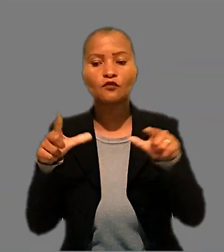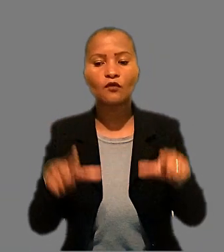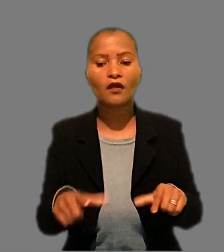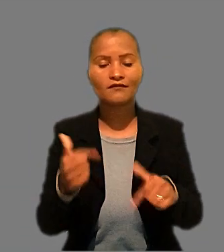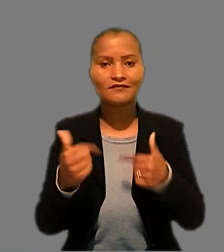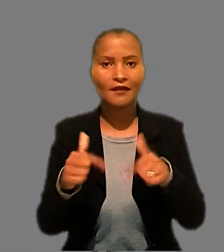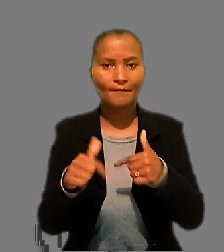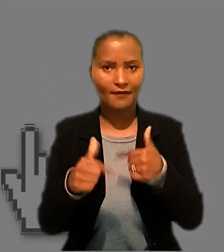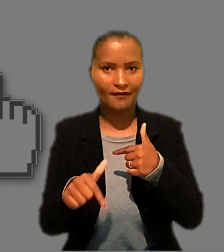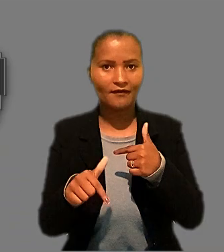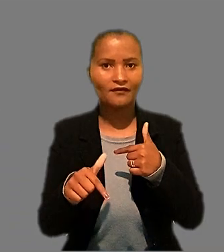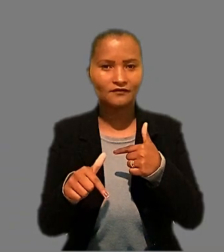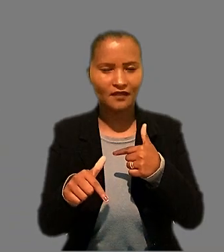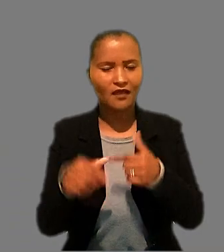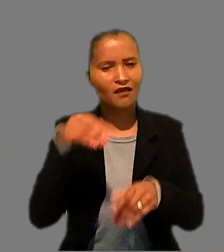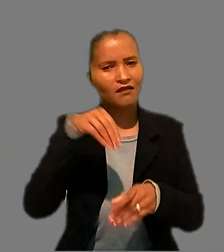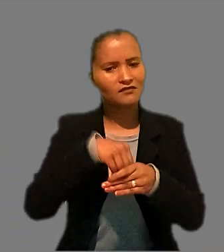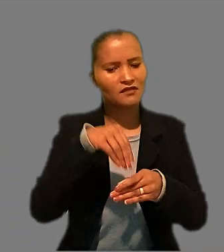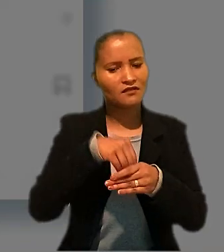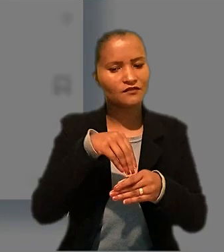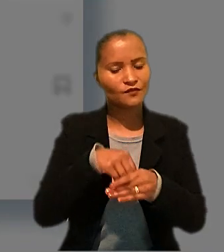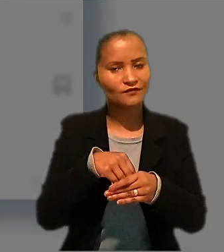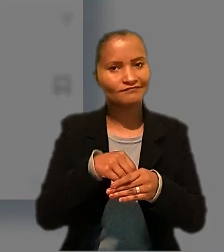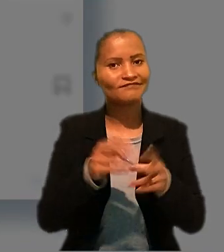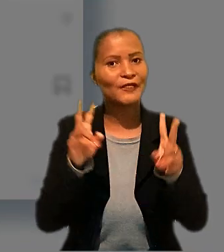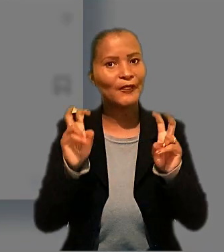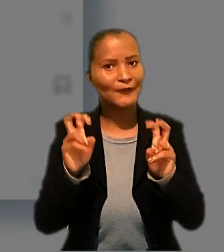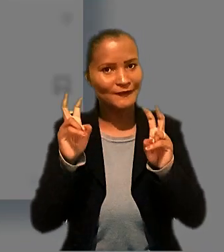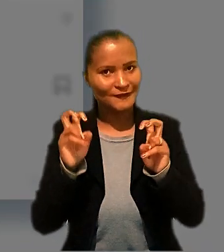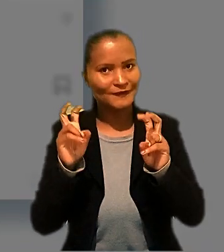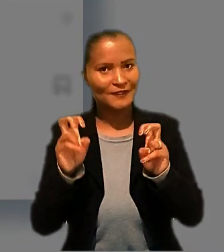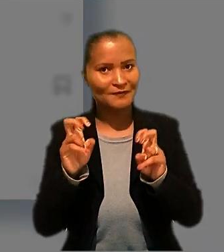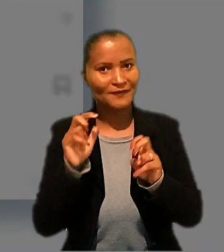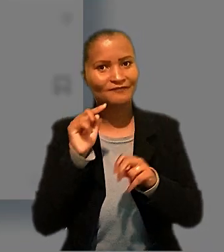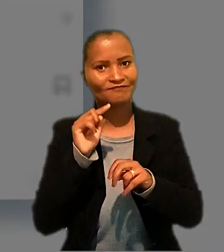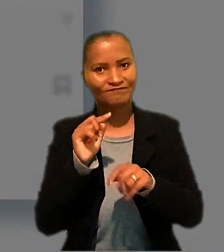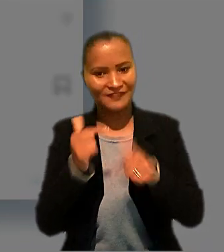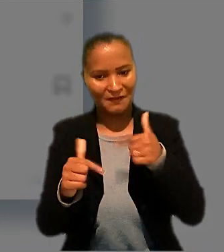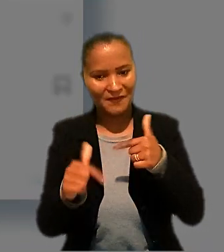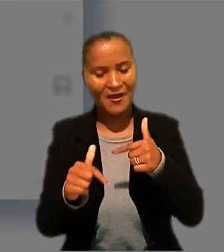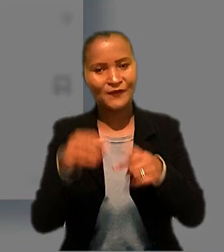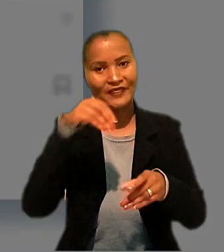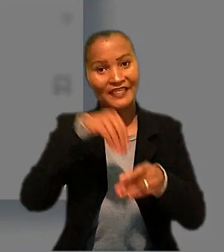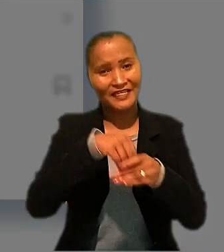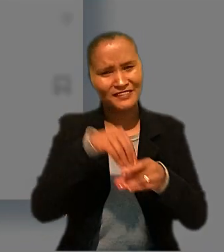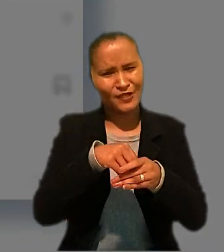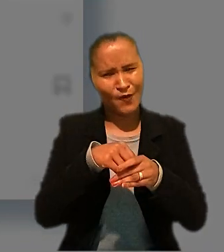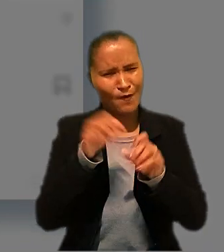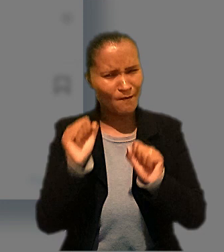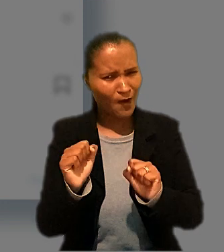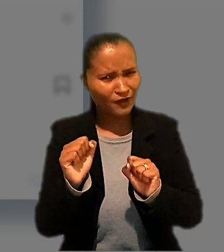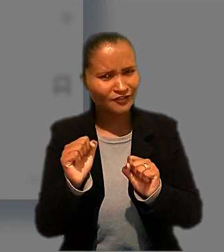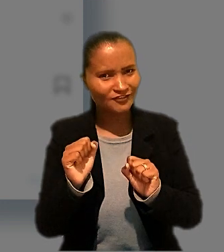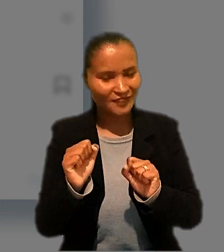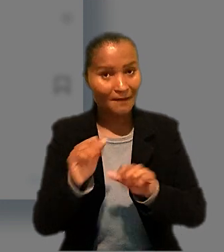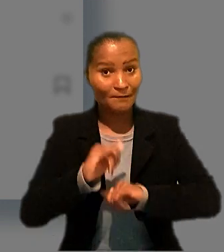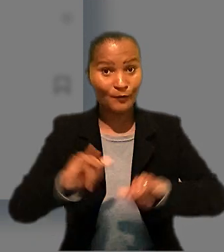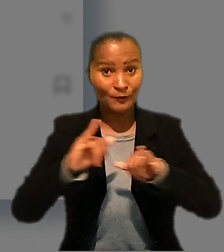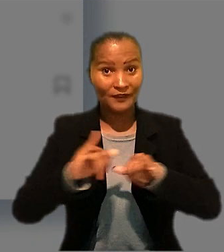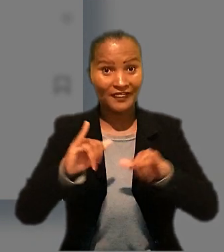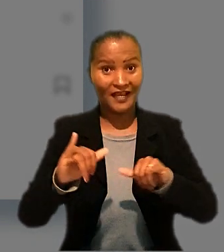que é proibido no ambiente de trabalho relacionado às eleições. Esse é o tema da série Trabalho e Eleição. Isso